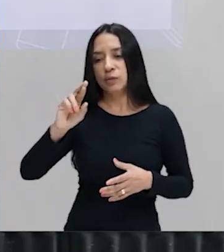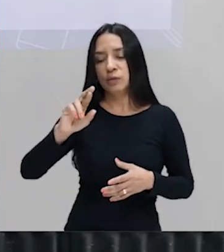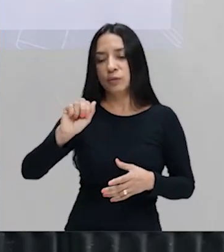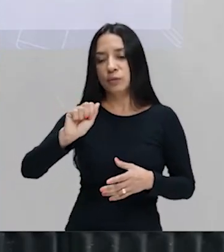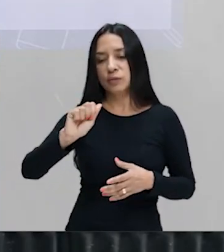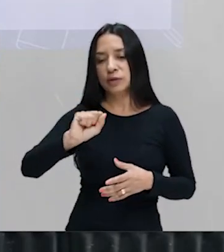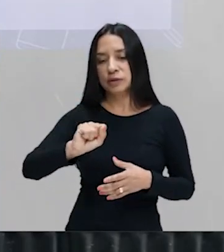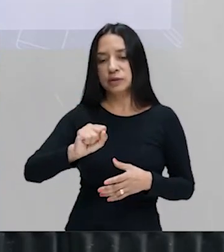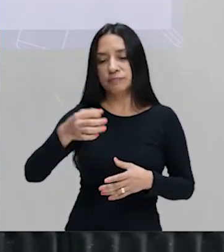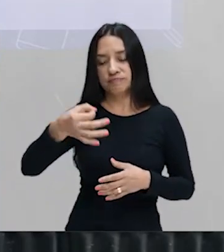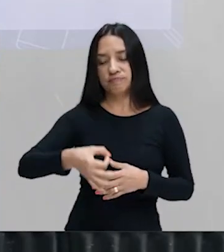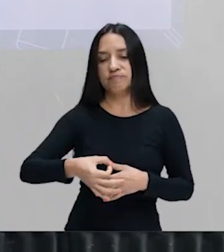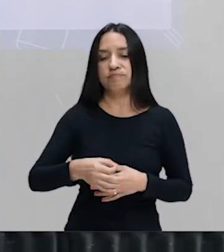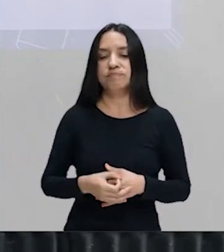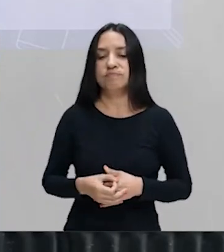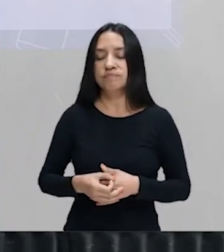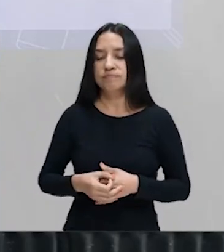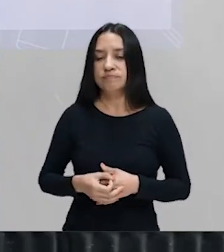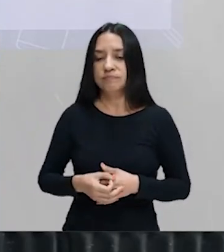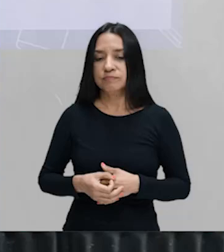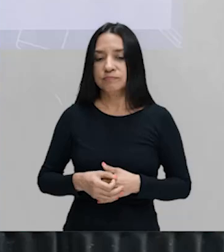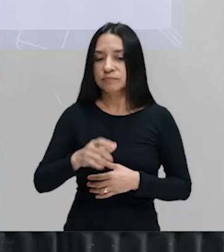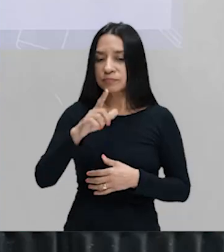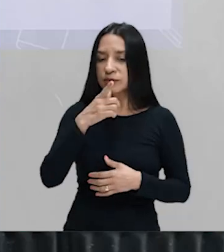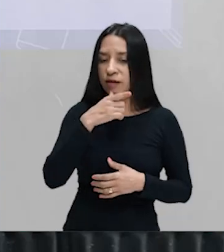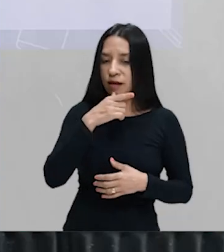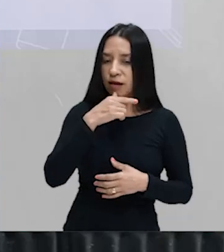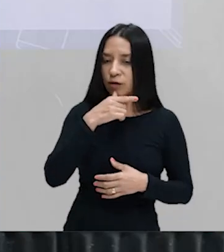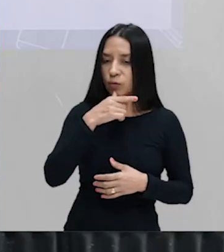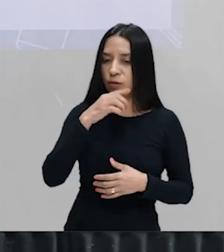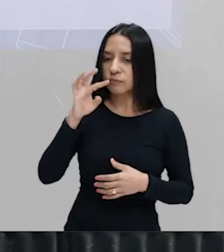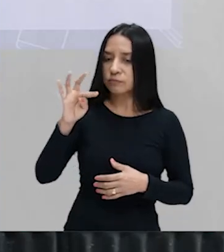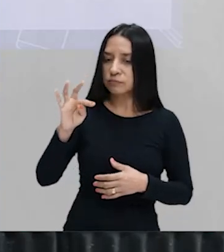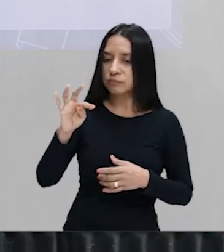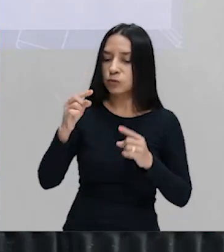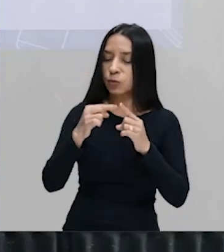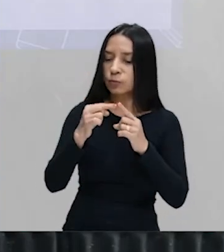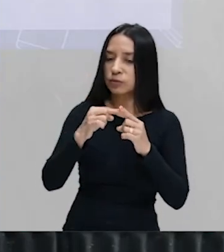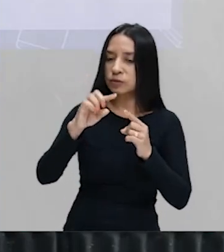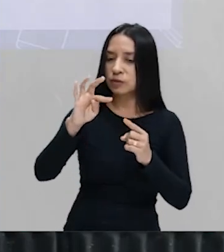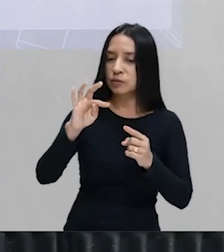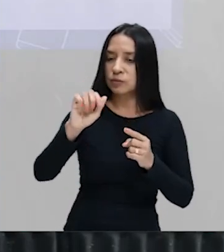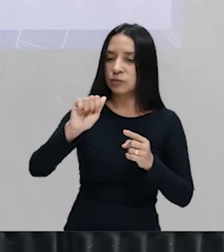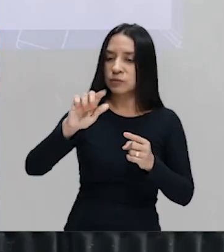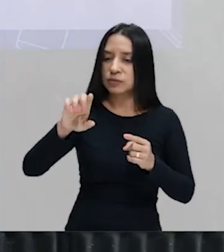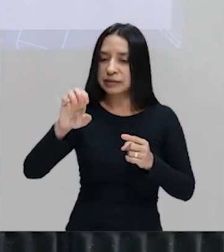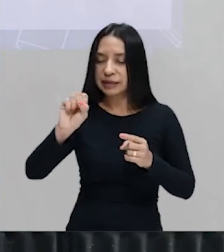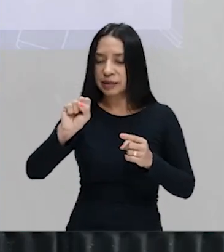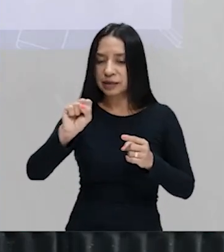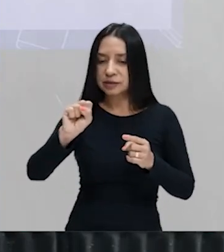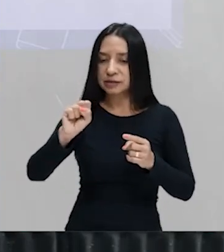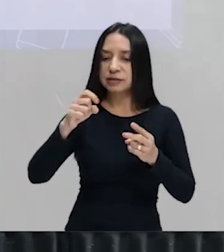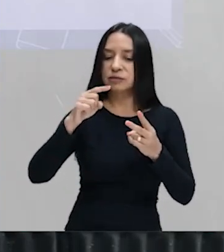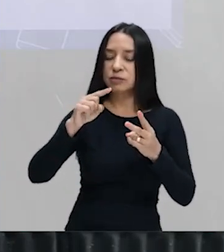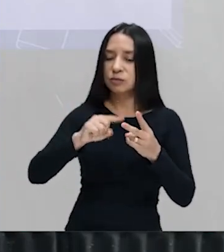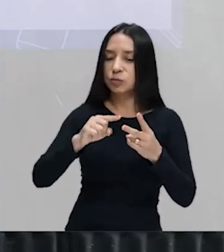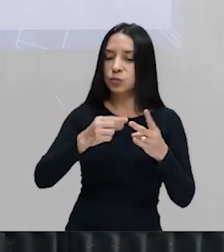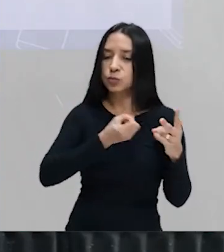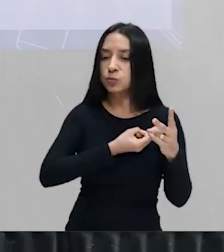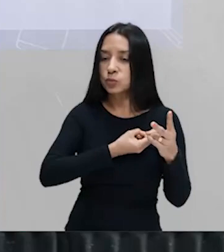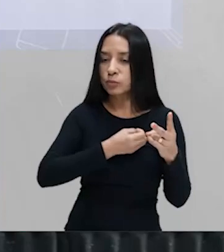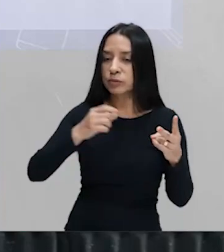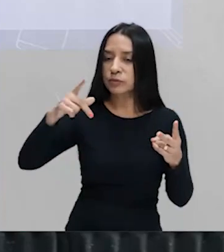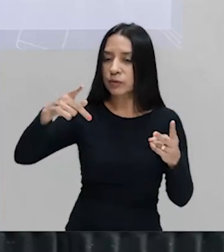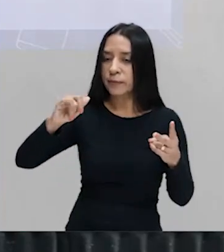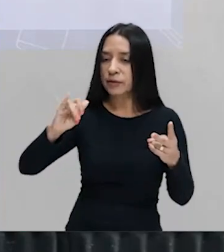Pitágoras, portanto, correto? Então, olha, água, Tales de Mileto, números, Pitágoras, perfeito? Então,